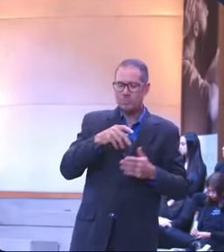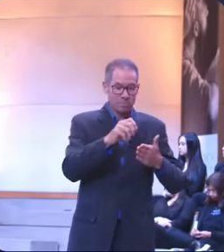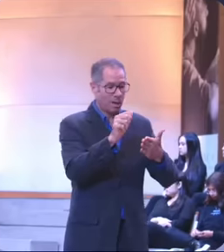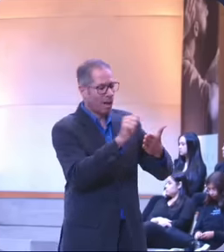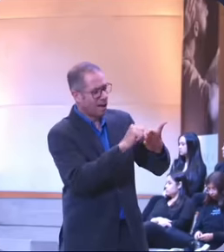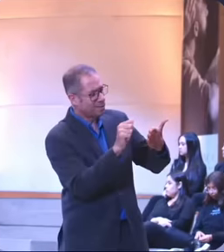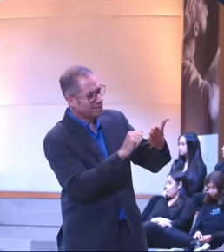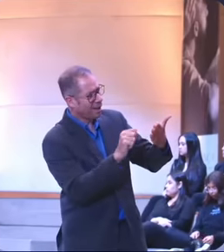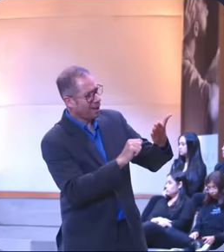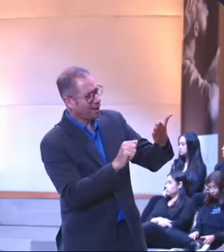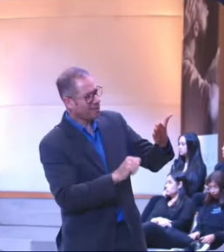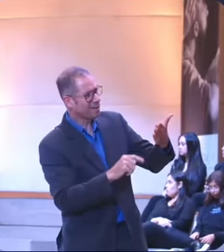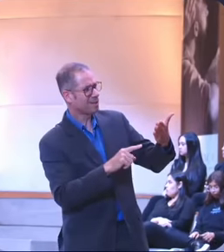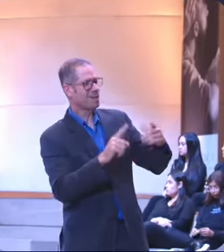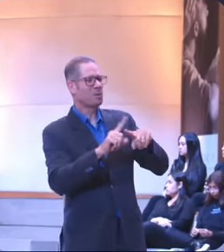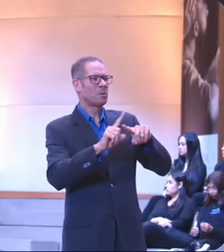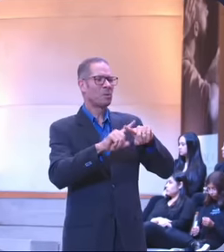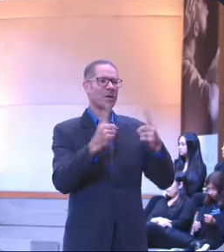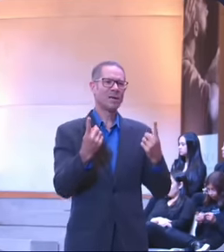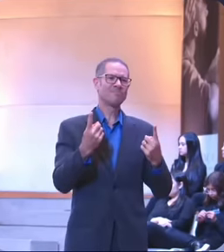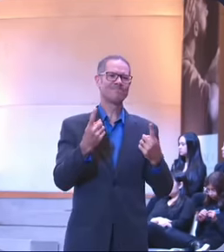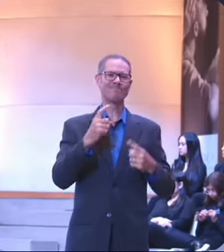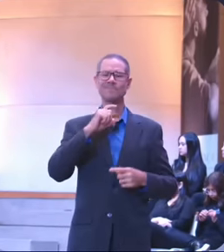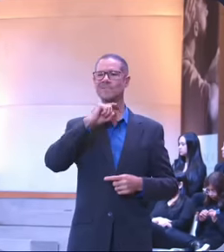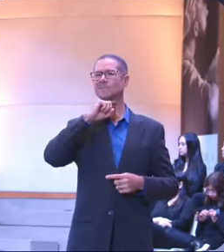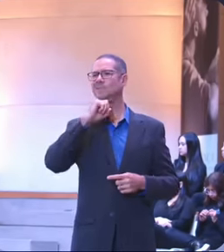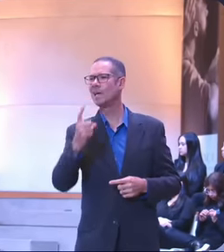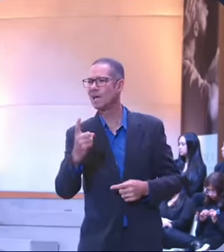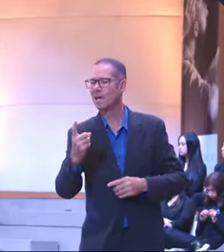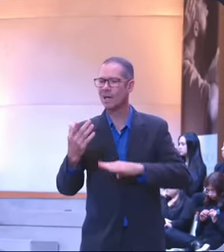escrevendo porque eu não tenho mais ninguém,